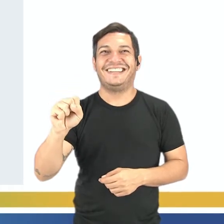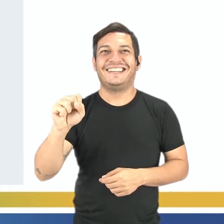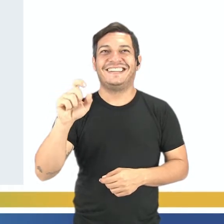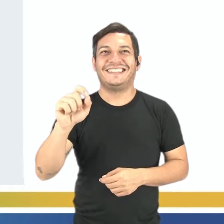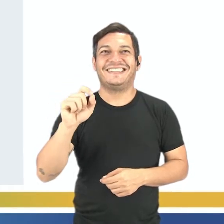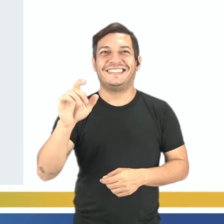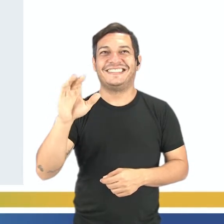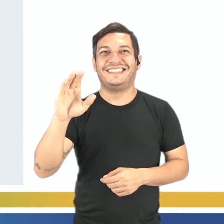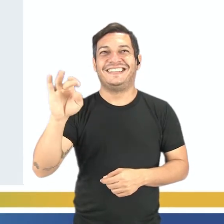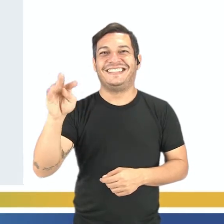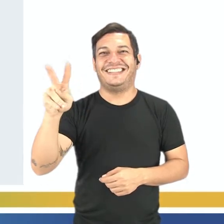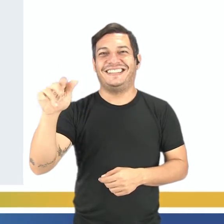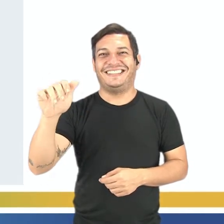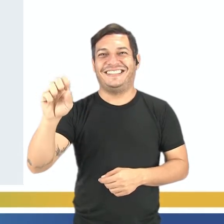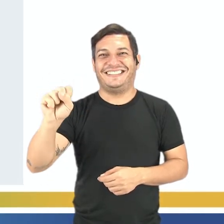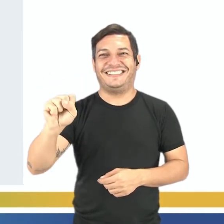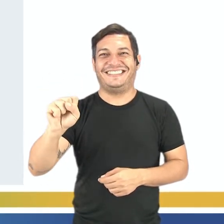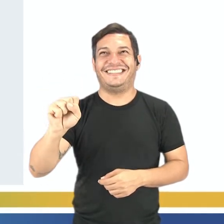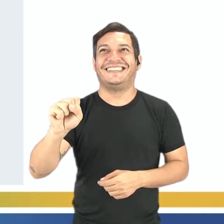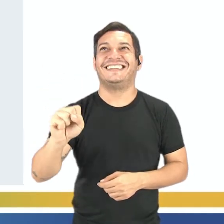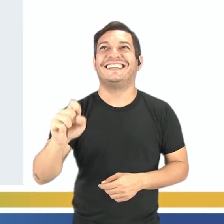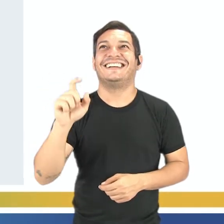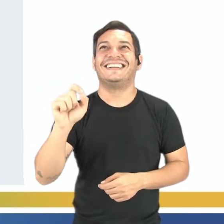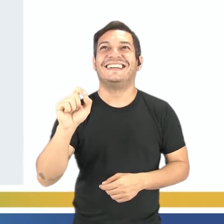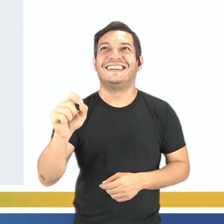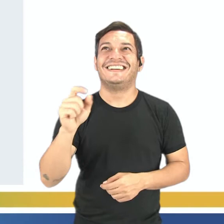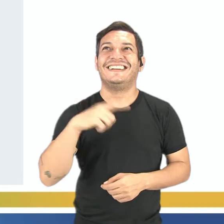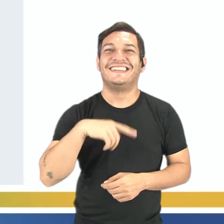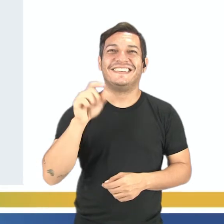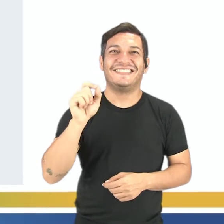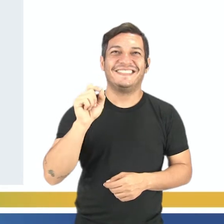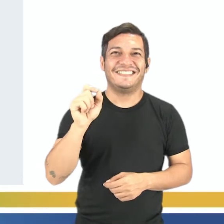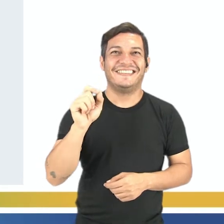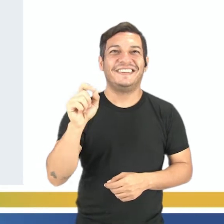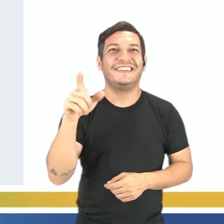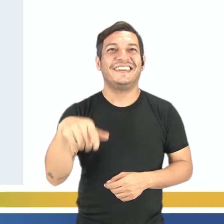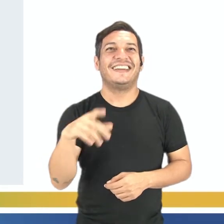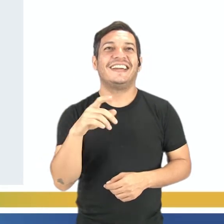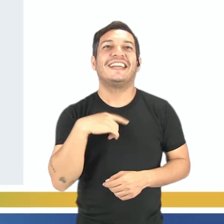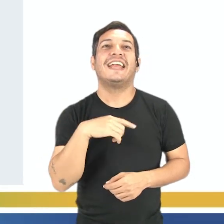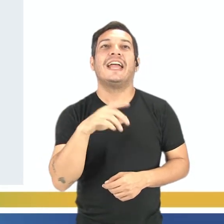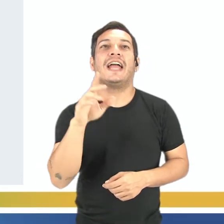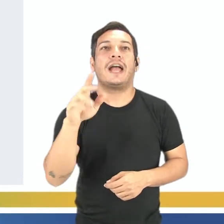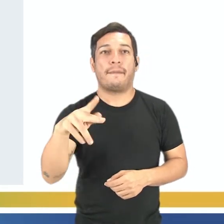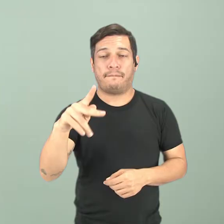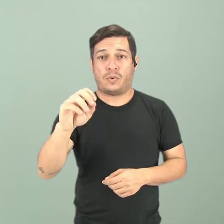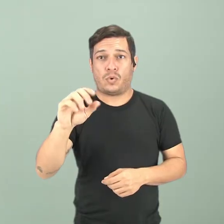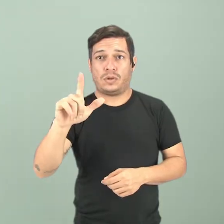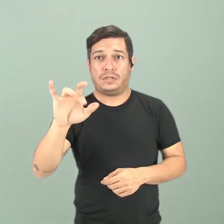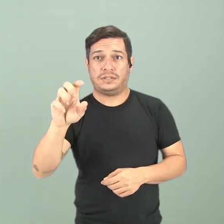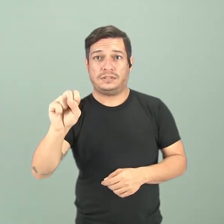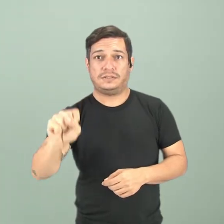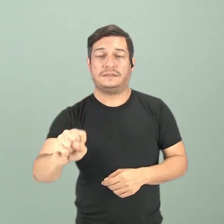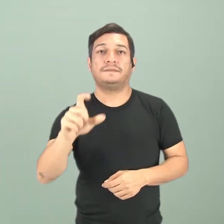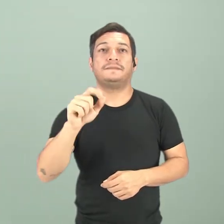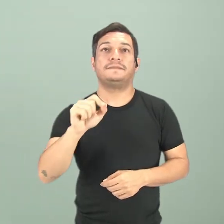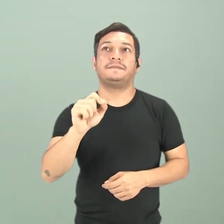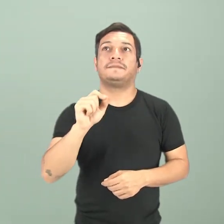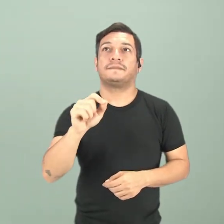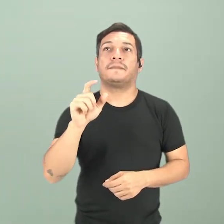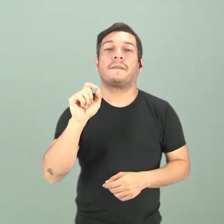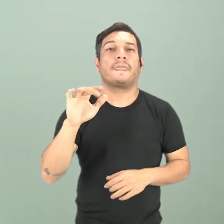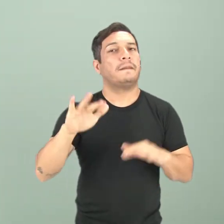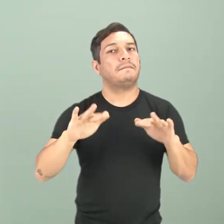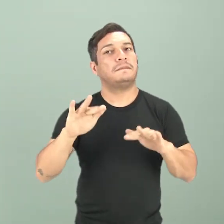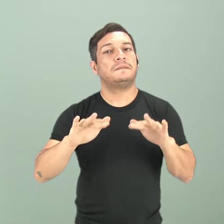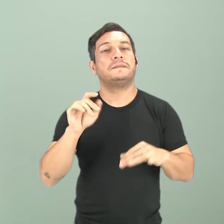palavra é latina, então polis e tívitas. Então, a tívitas e a polis corresponde de modo mais ou menos ao